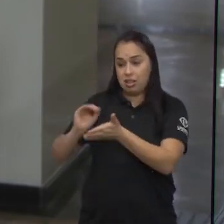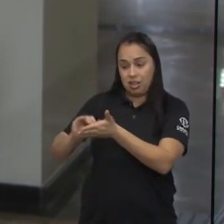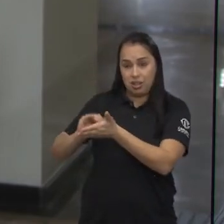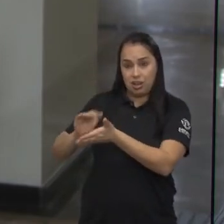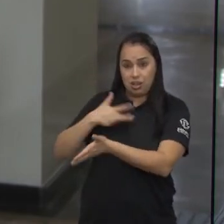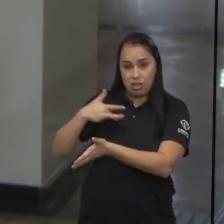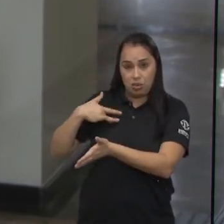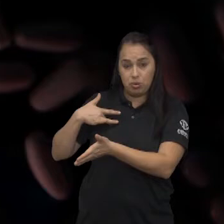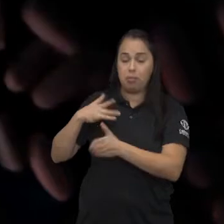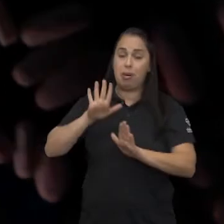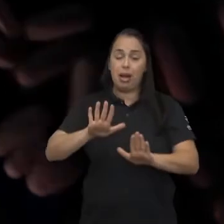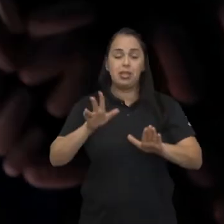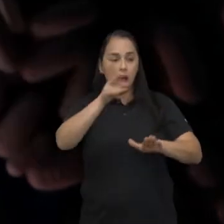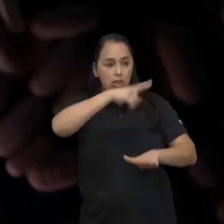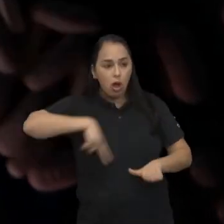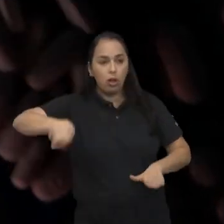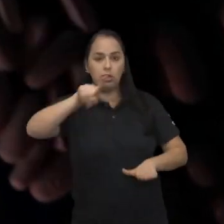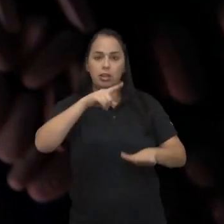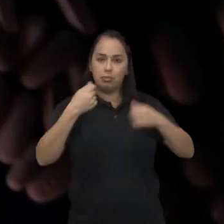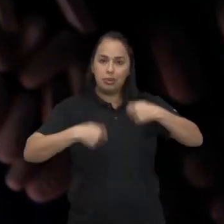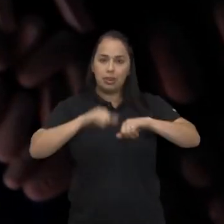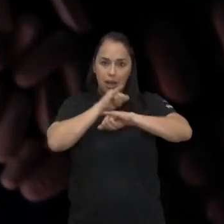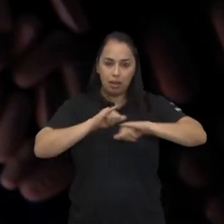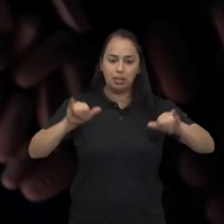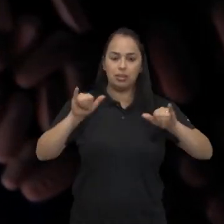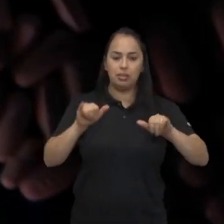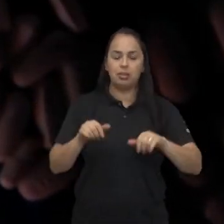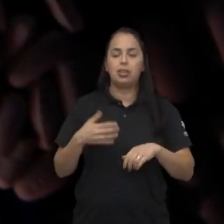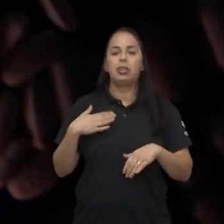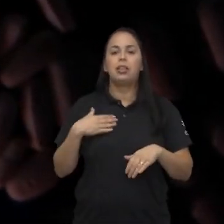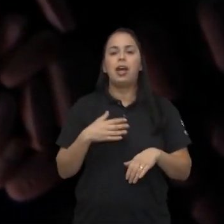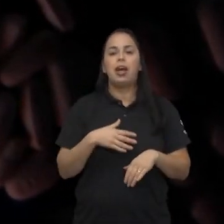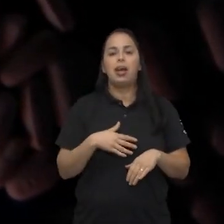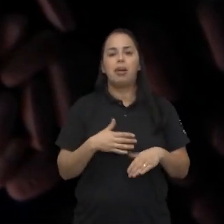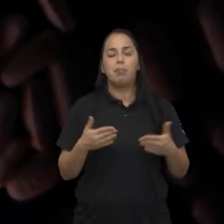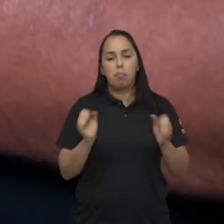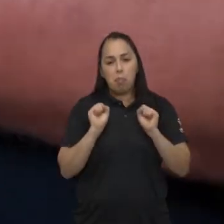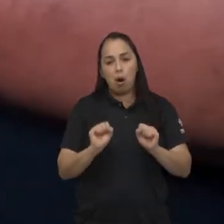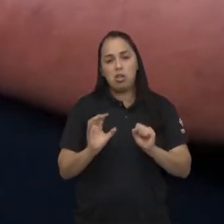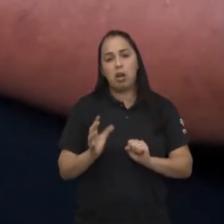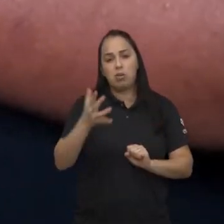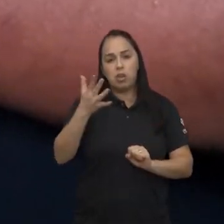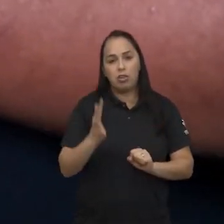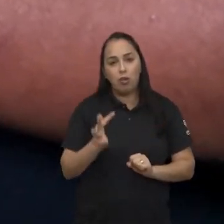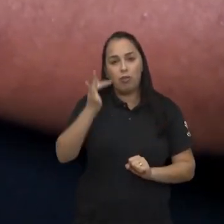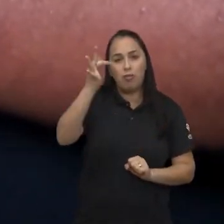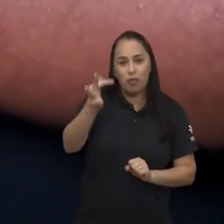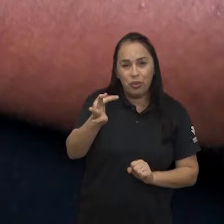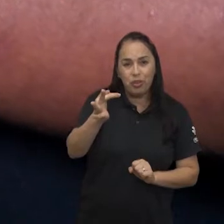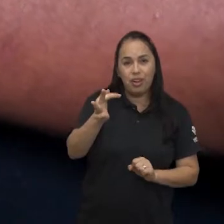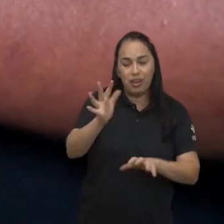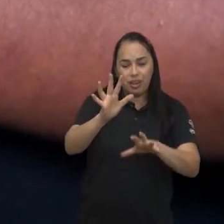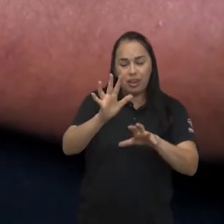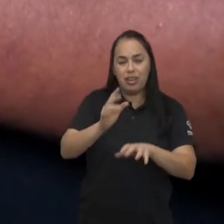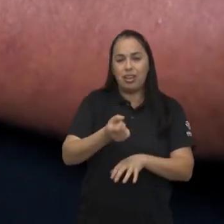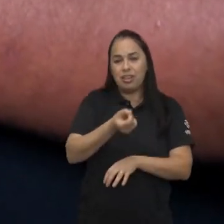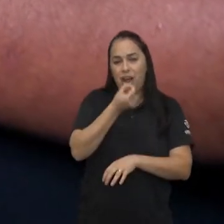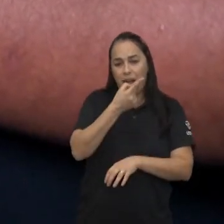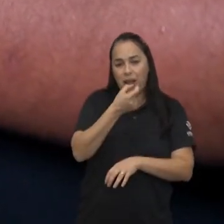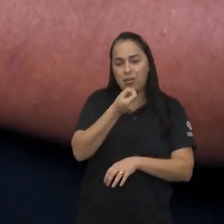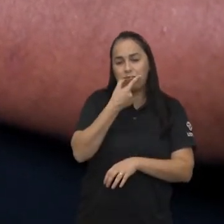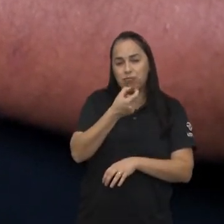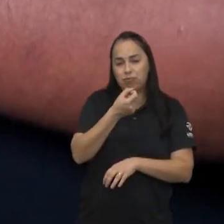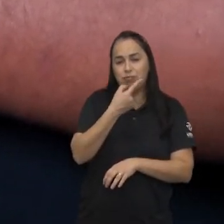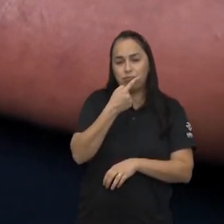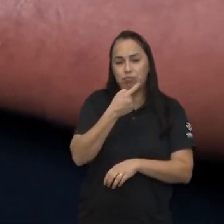de Saúde Mas de todos nós um trabalho ardo mas que pode no futuro aumentar o número de pessoas que conhecem os riscos